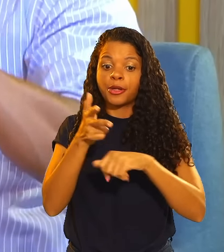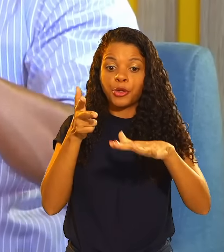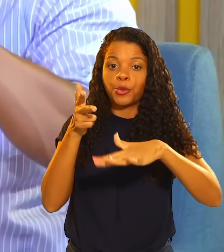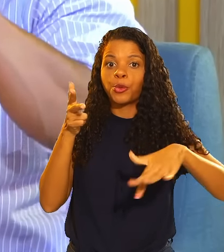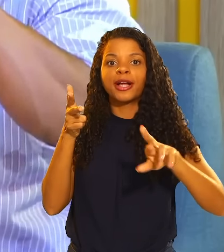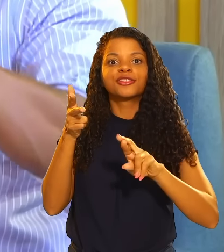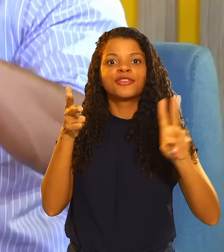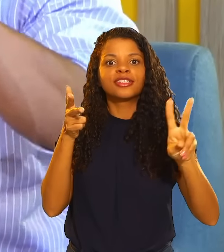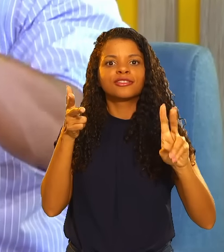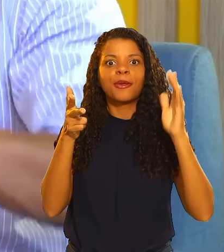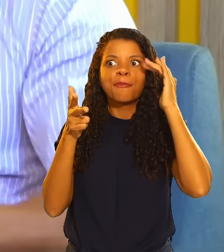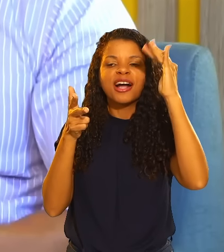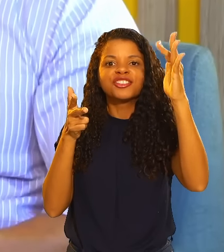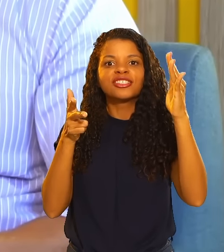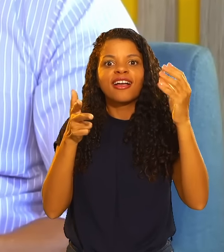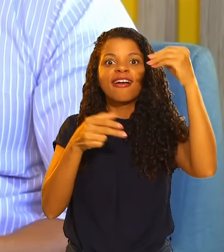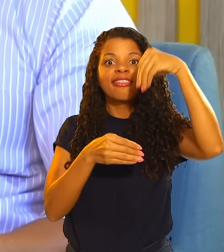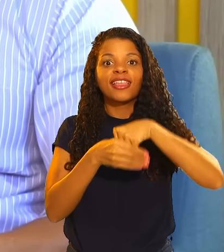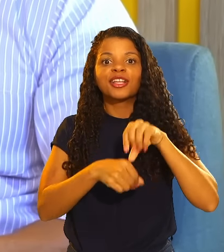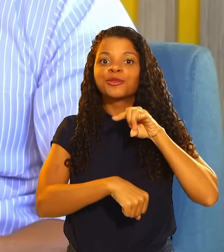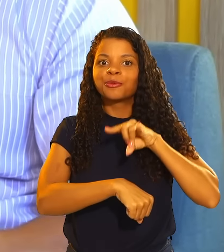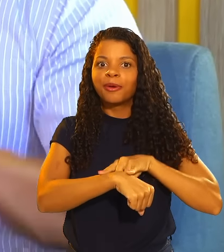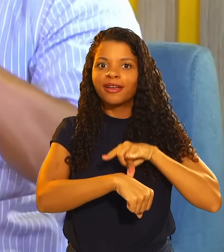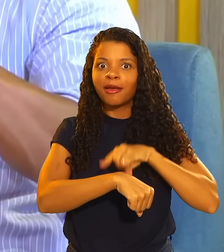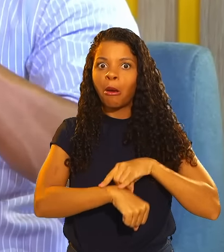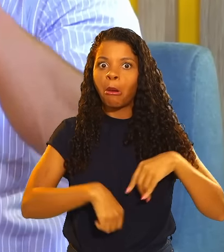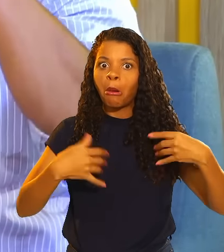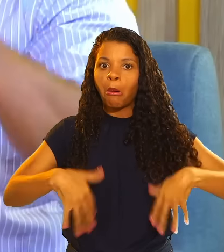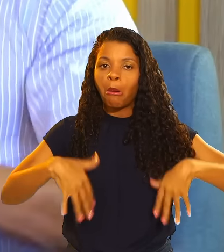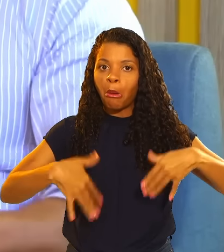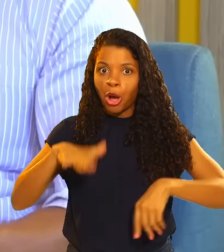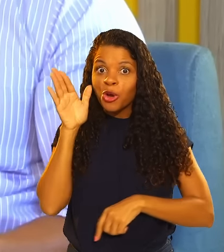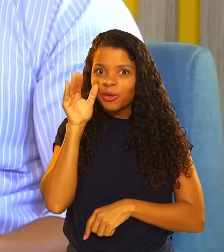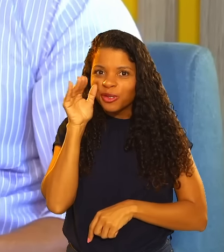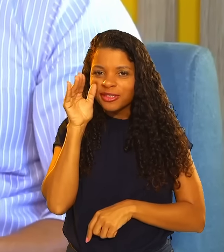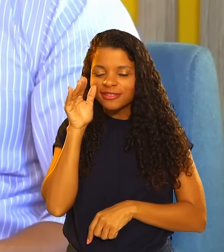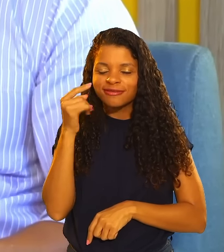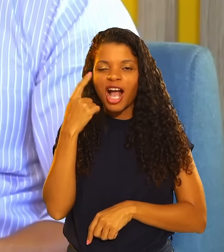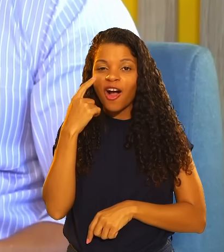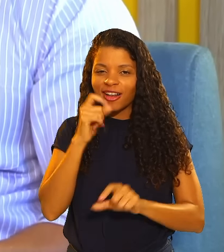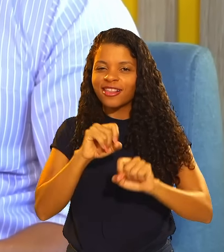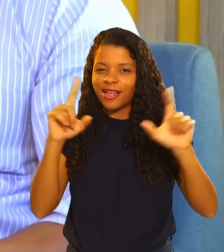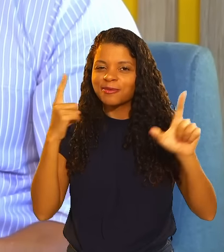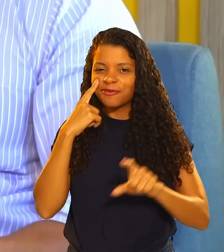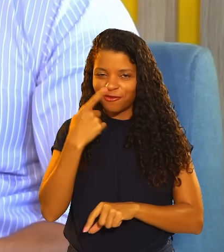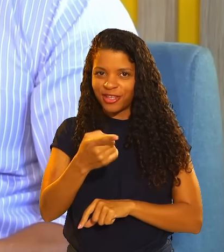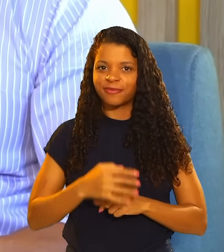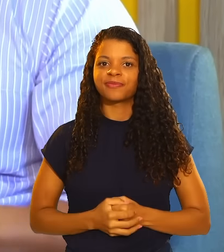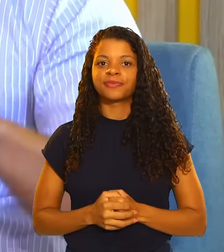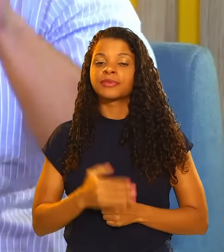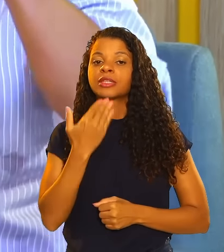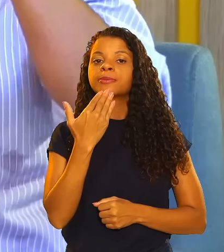sendo gravado dentro de um banheiro? É isso mesmo. Ficou curioso? Então vai lá e confere. E eu vou fazer um pedido